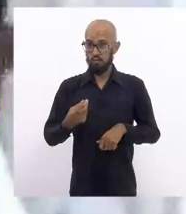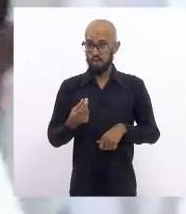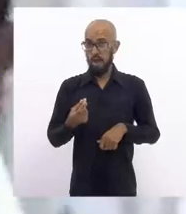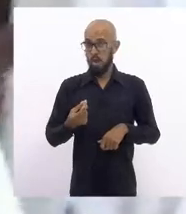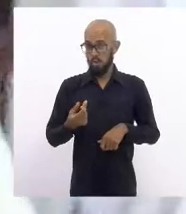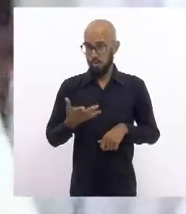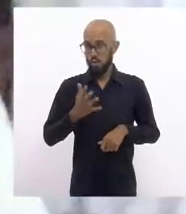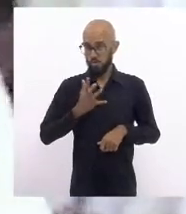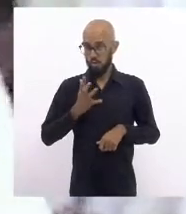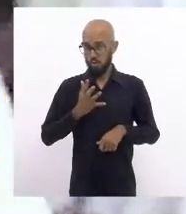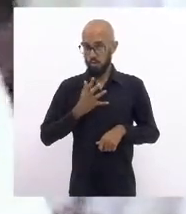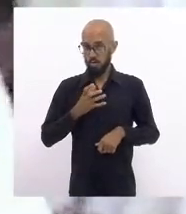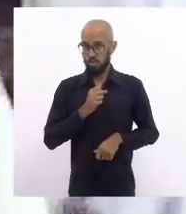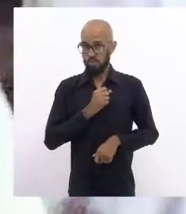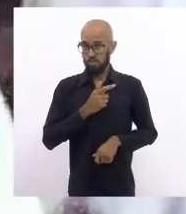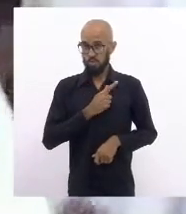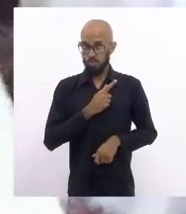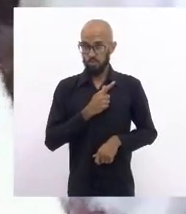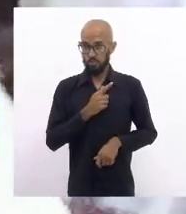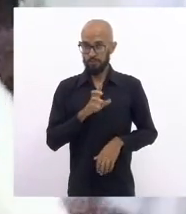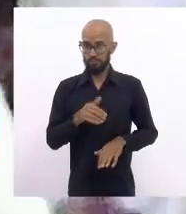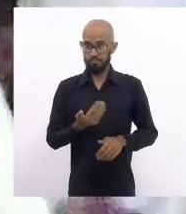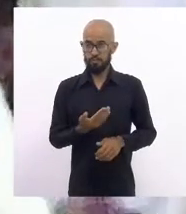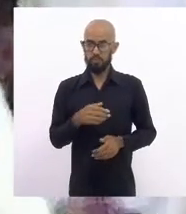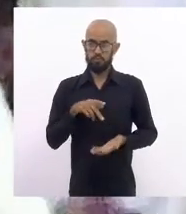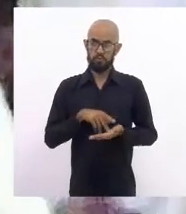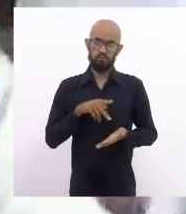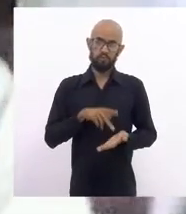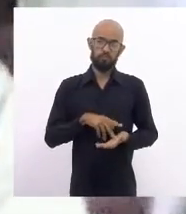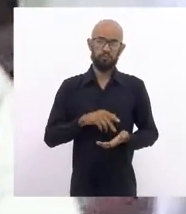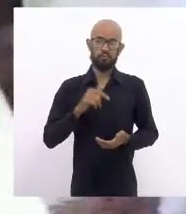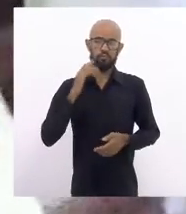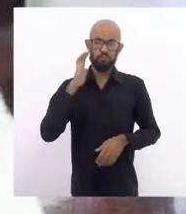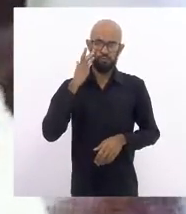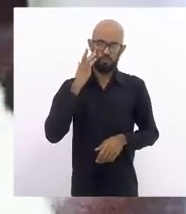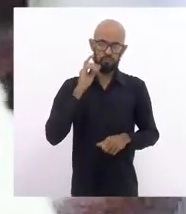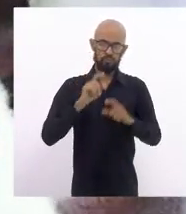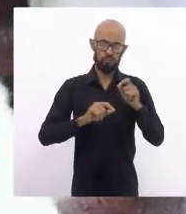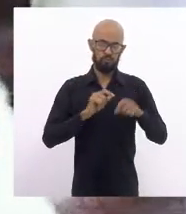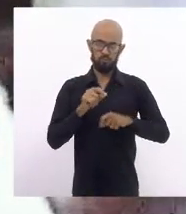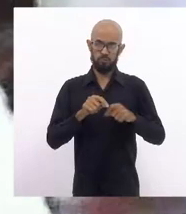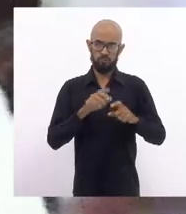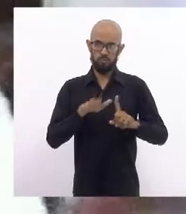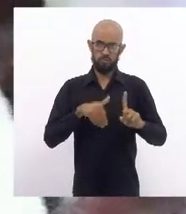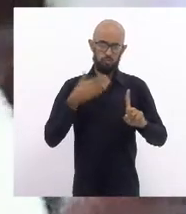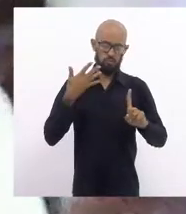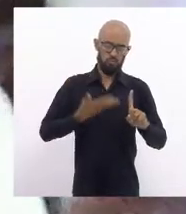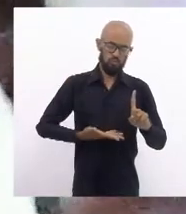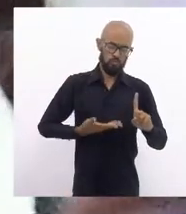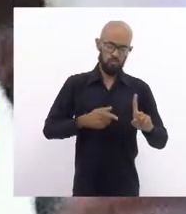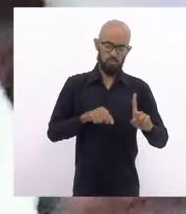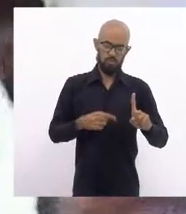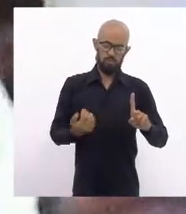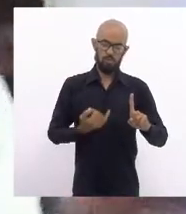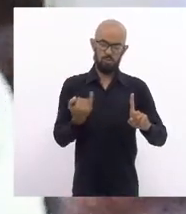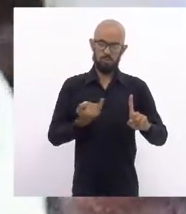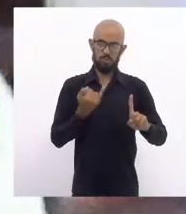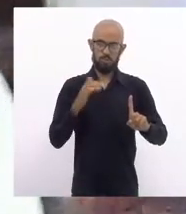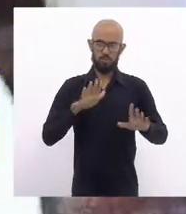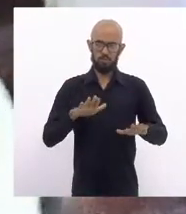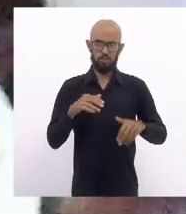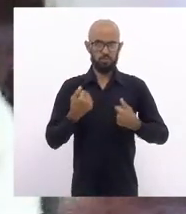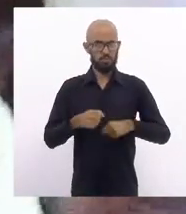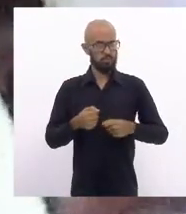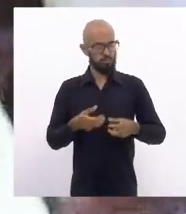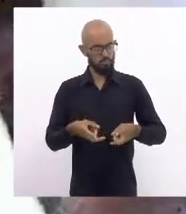São Gonçalo. Quer dizer, então, eu acho que realmente isso daí, o tombamento é uma coisa importante, mas tem que ver, porque é